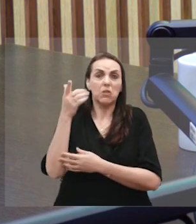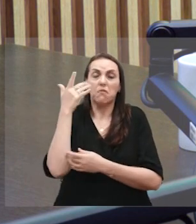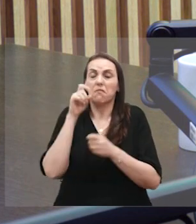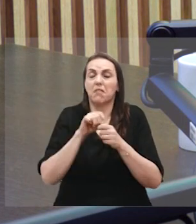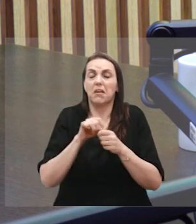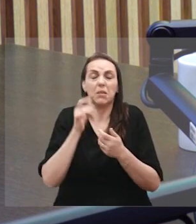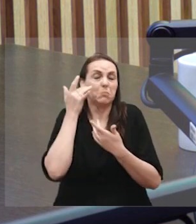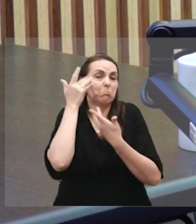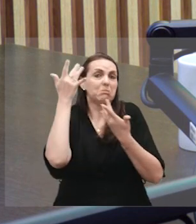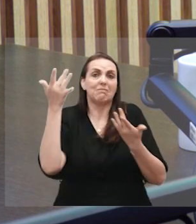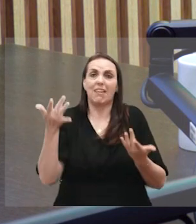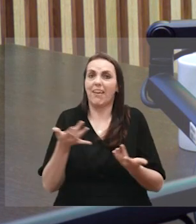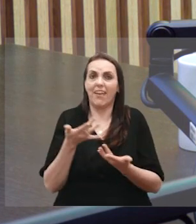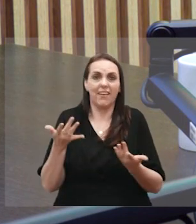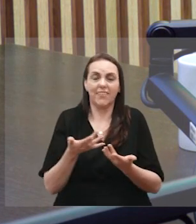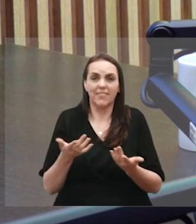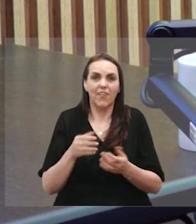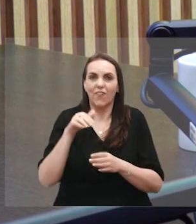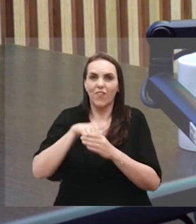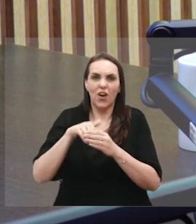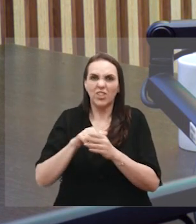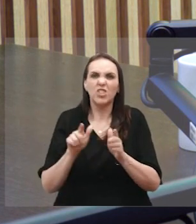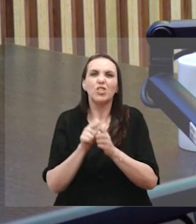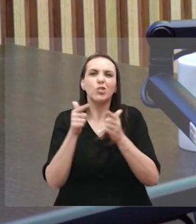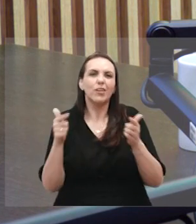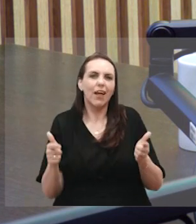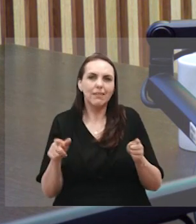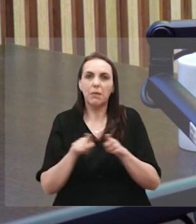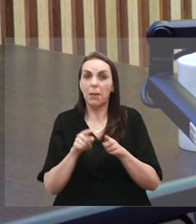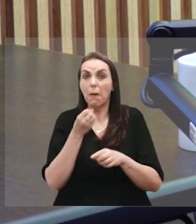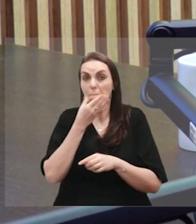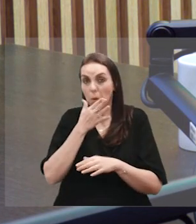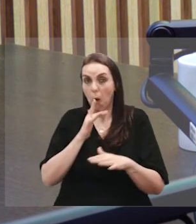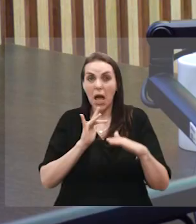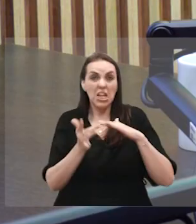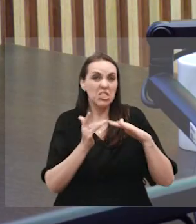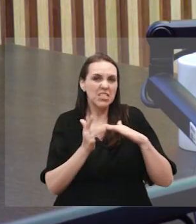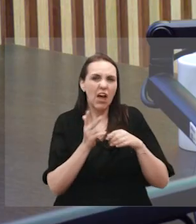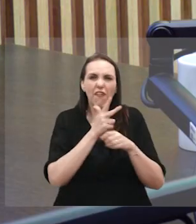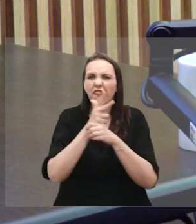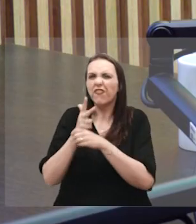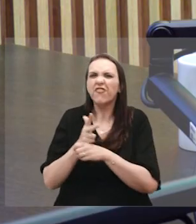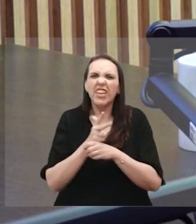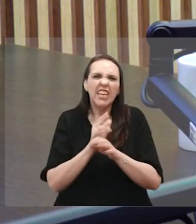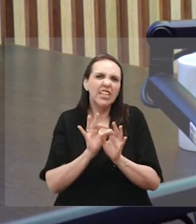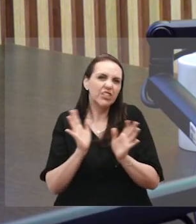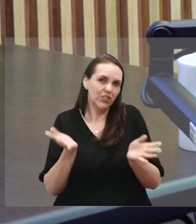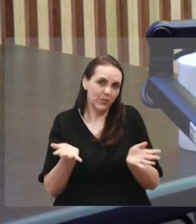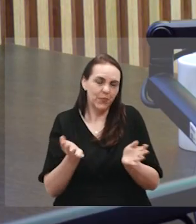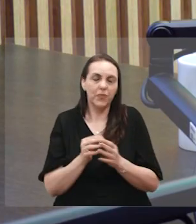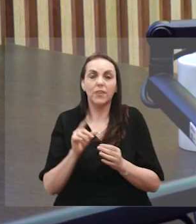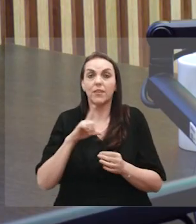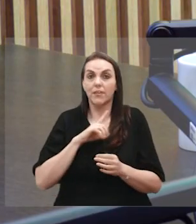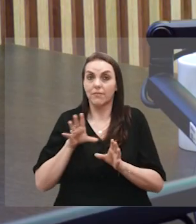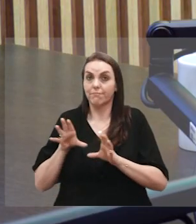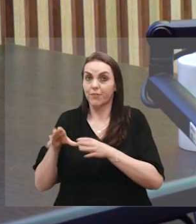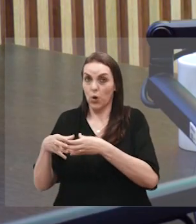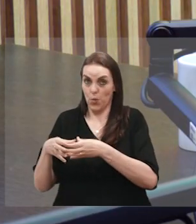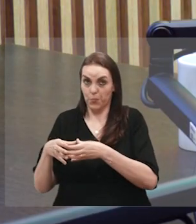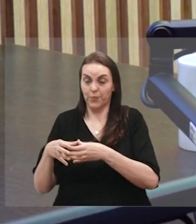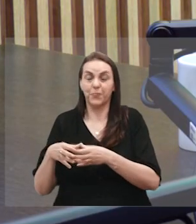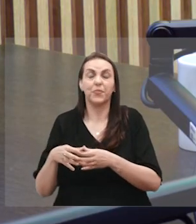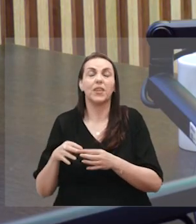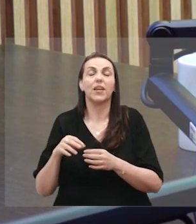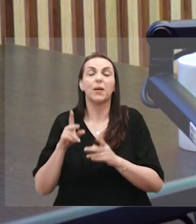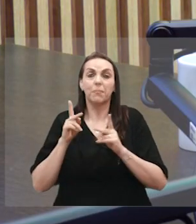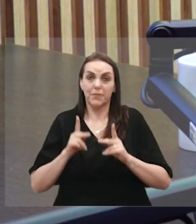essa votação, e algumas outras pessoas, jornalistas falavam, ele é muito bom na rede social, ele faz videozinho e tal. Tem 3 tipos de grupos aqui de